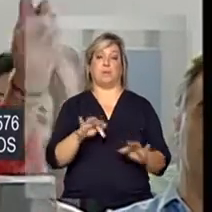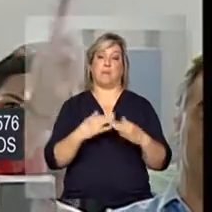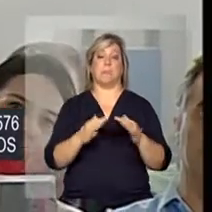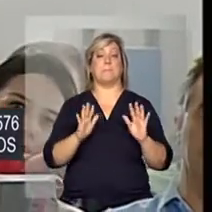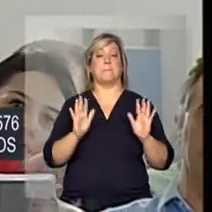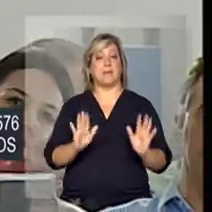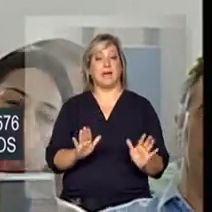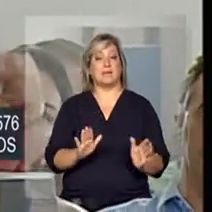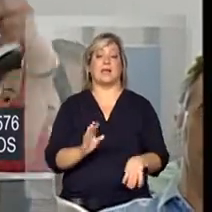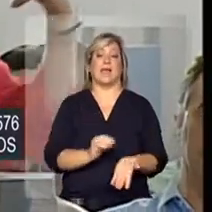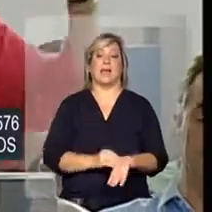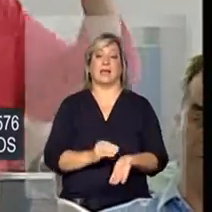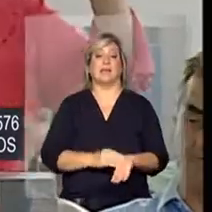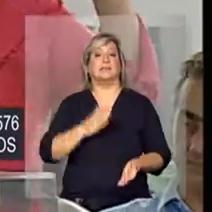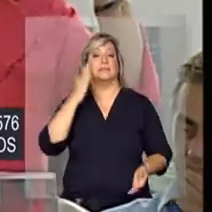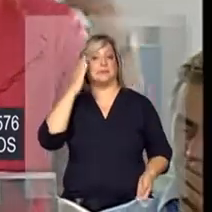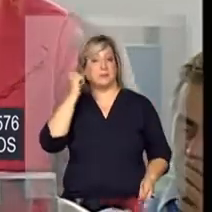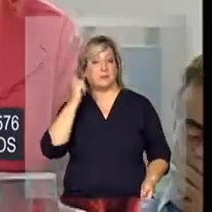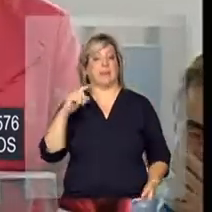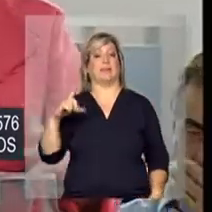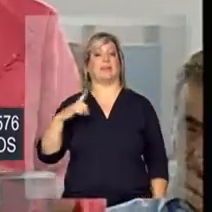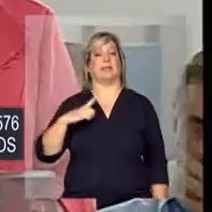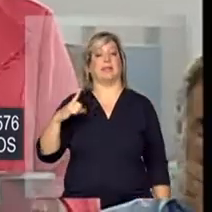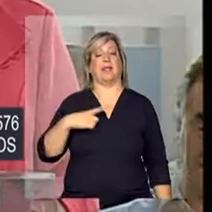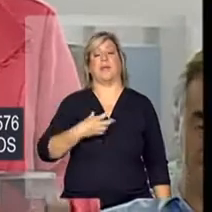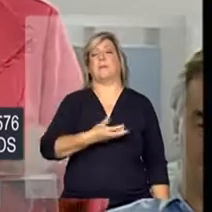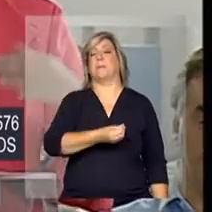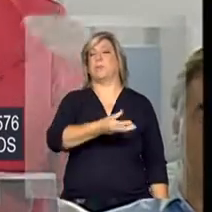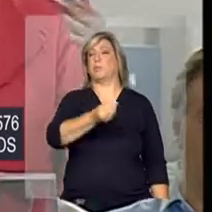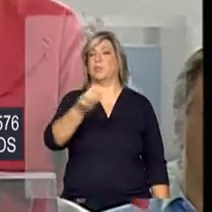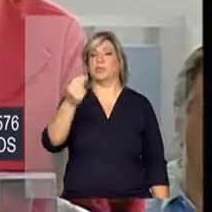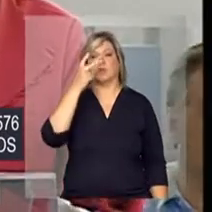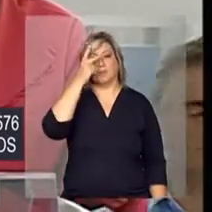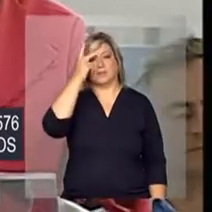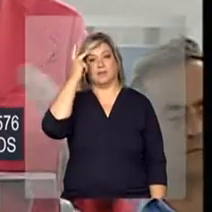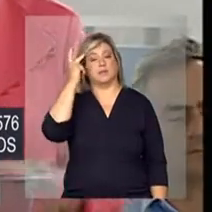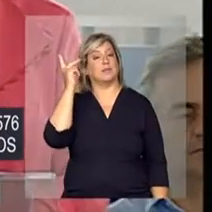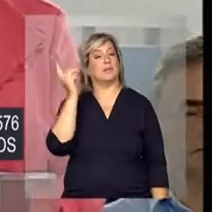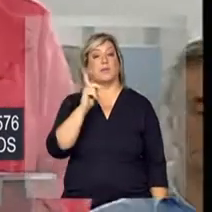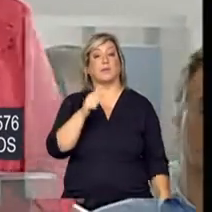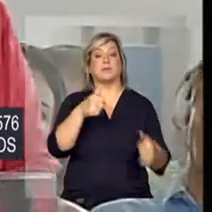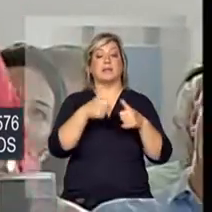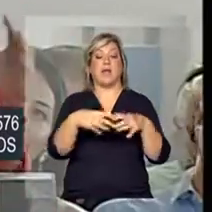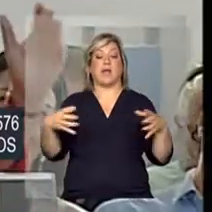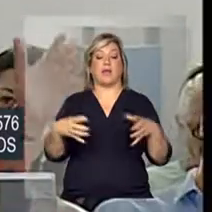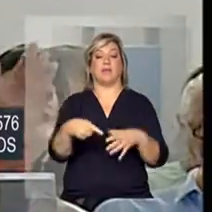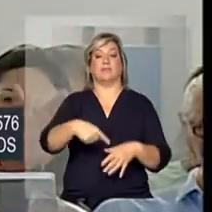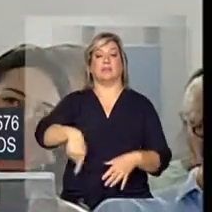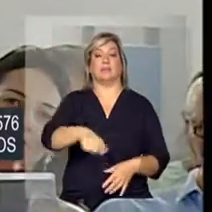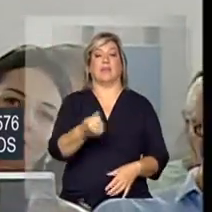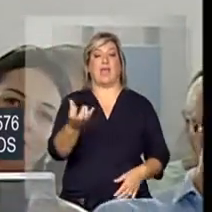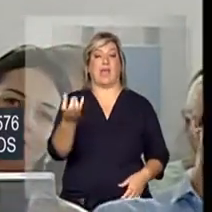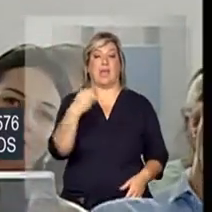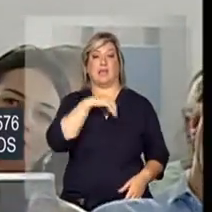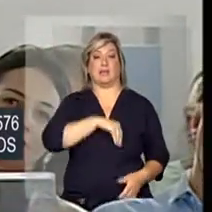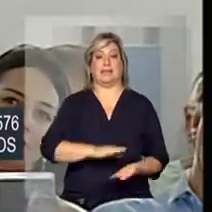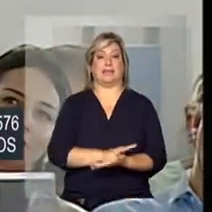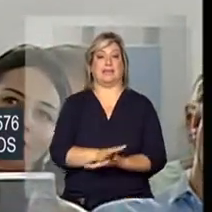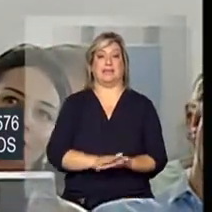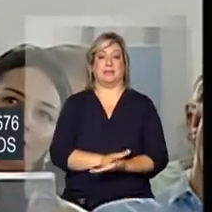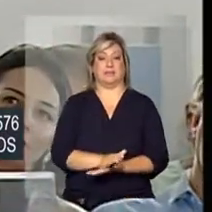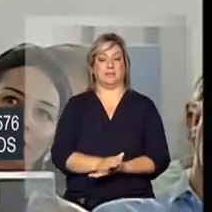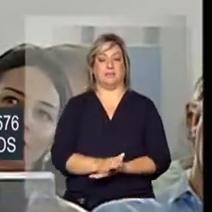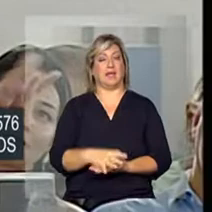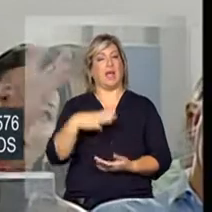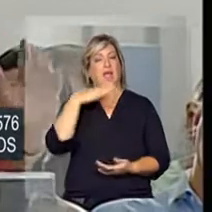ainda sabemos que tem muita gente que não está nisso. Calculamos que ainda